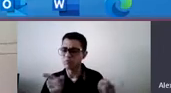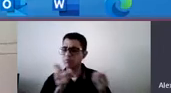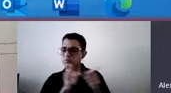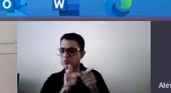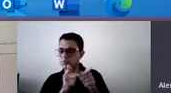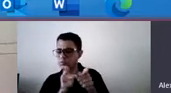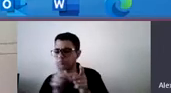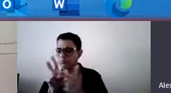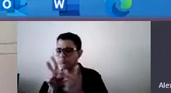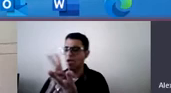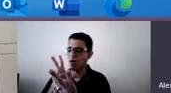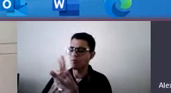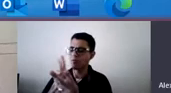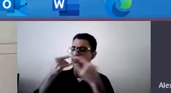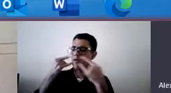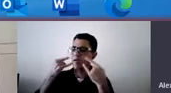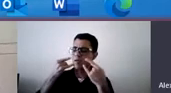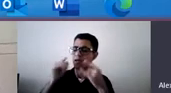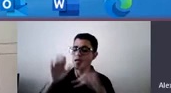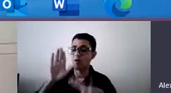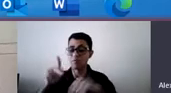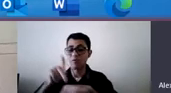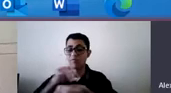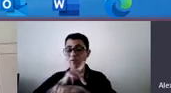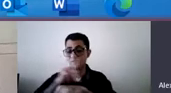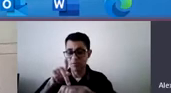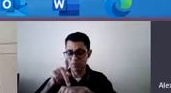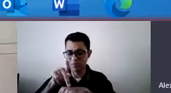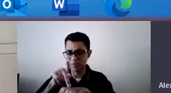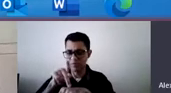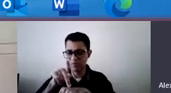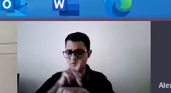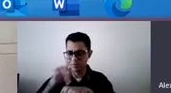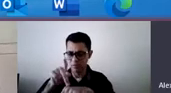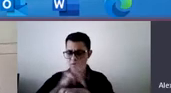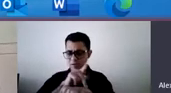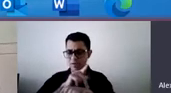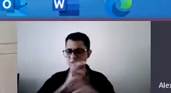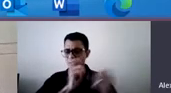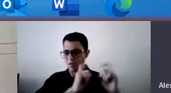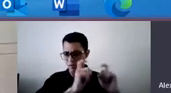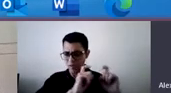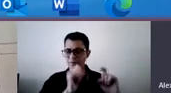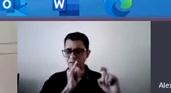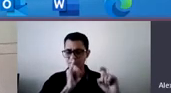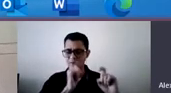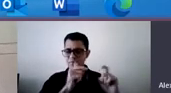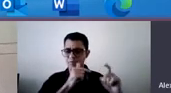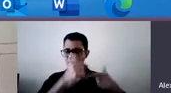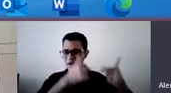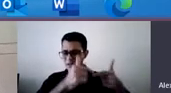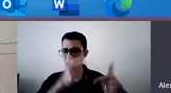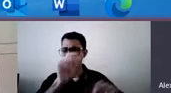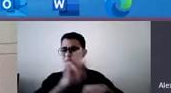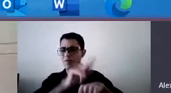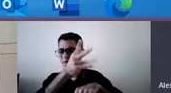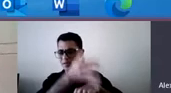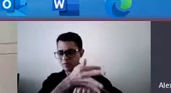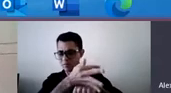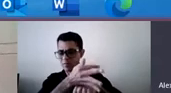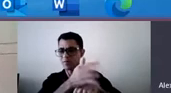o álcool, com máscara. Alguns professores, né, que estão nesse ATPC, o Diego, por exemplo, ele trabalha em Ribeirão. Quem